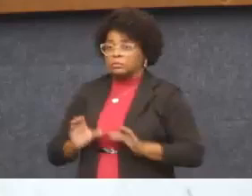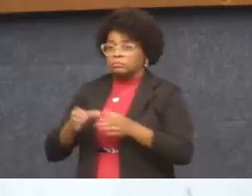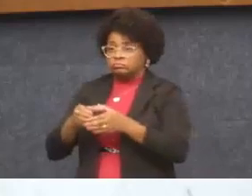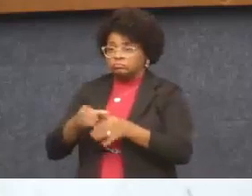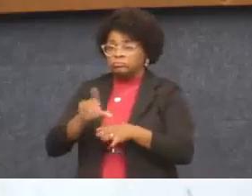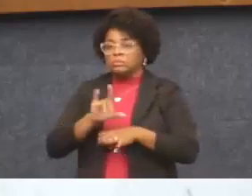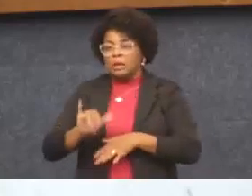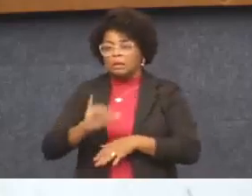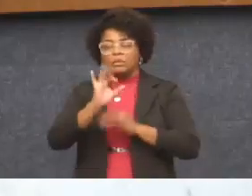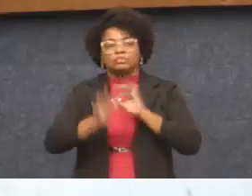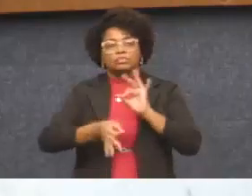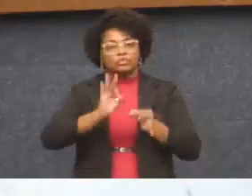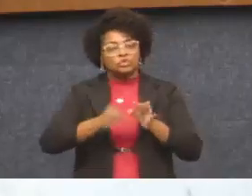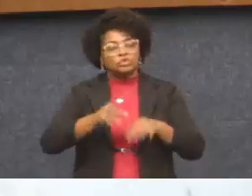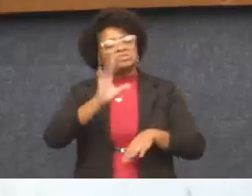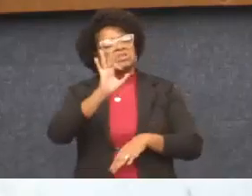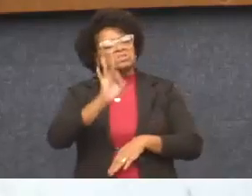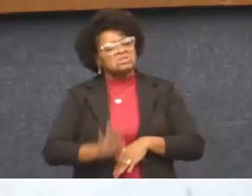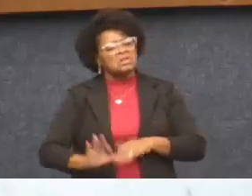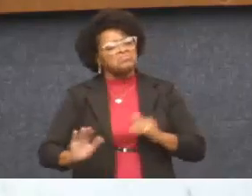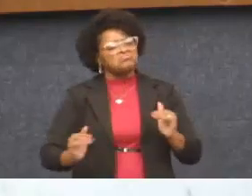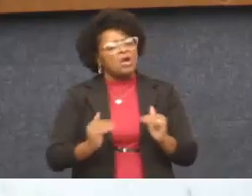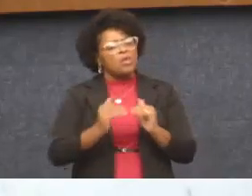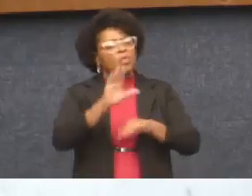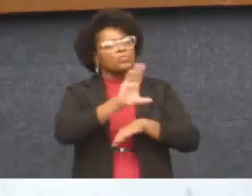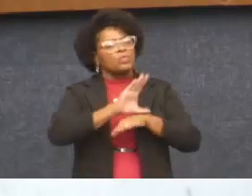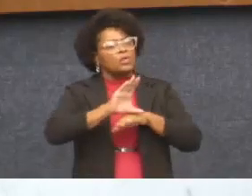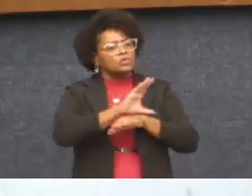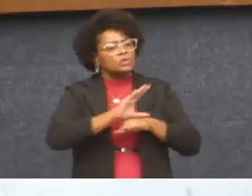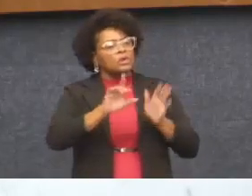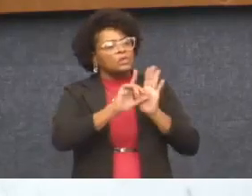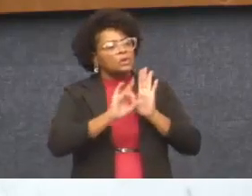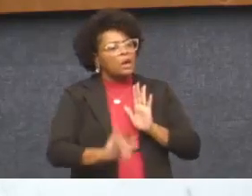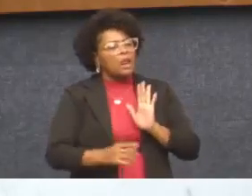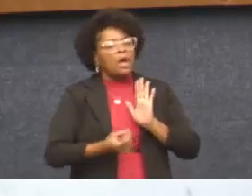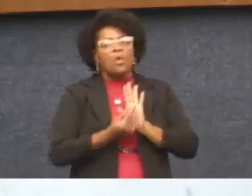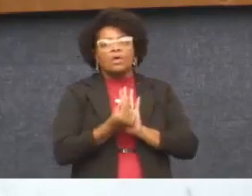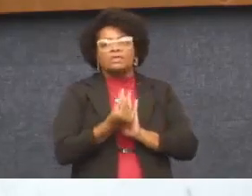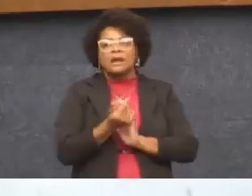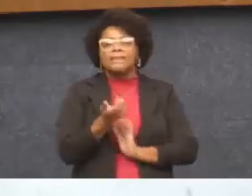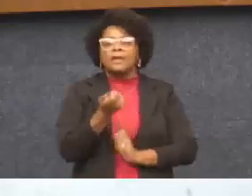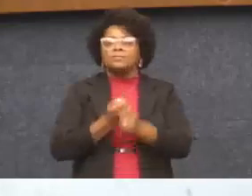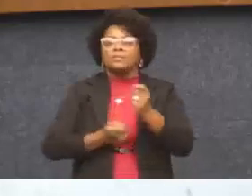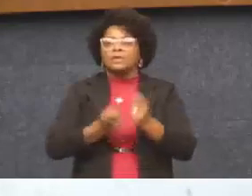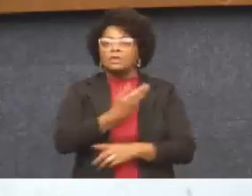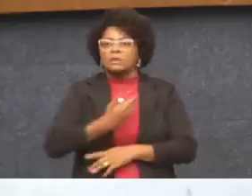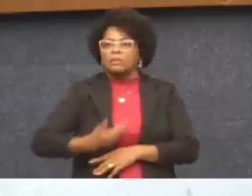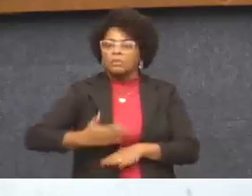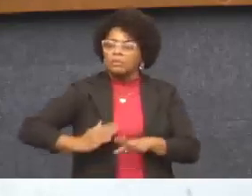pela constitucionalidade, legalidade, regimentalidade, orçamento e finanças públicas pela aprovação.